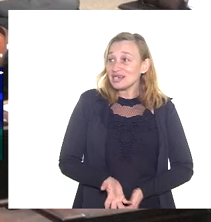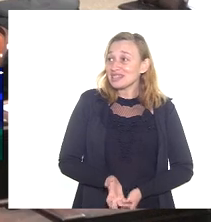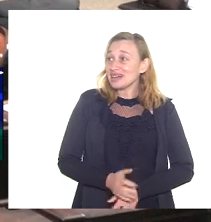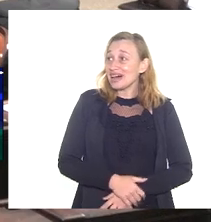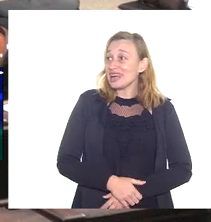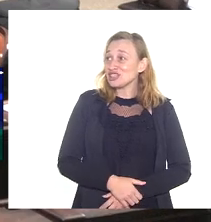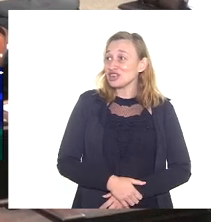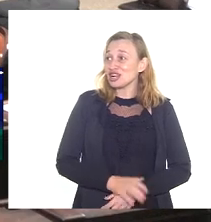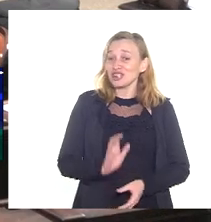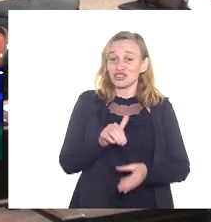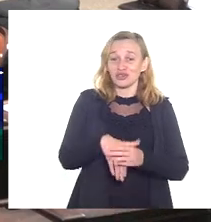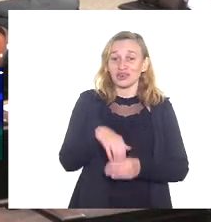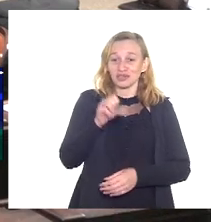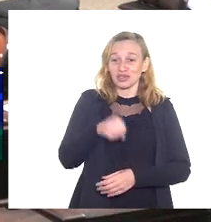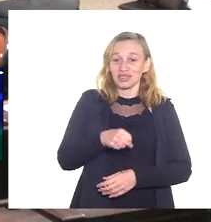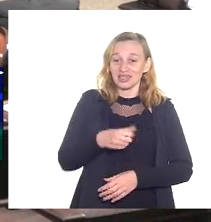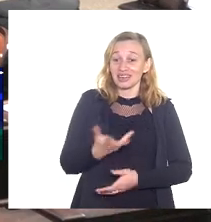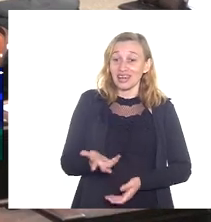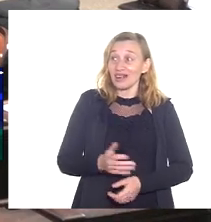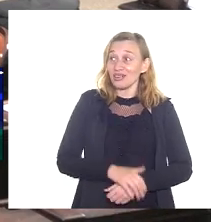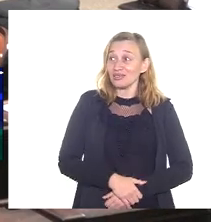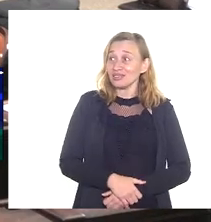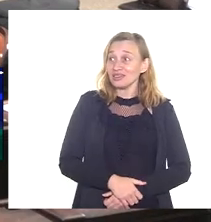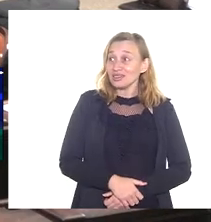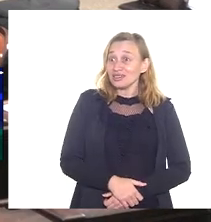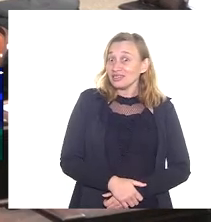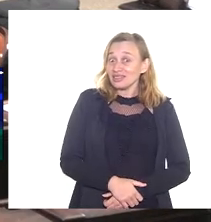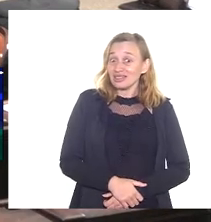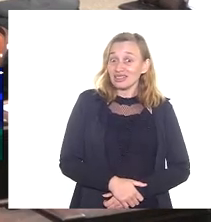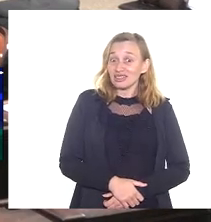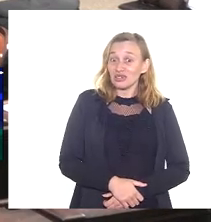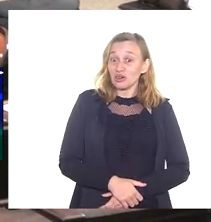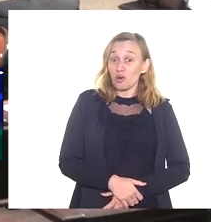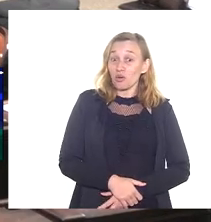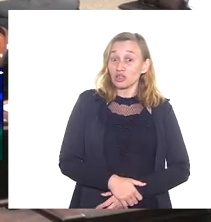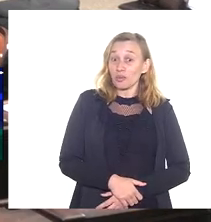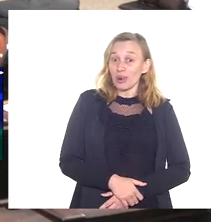Votou sim. Deputado Giovanni Ratinho.